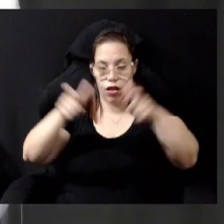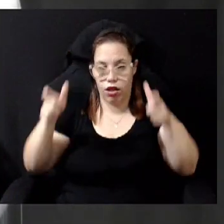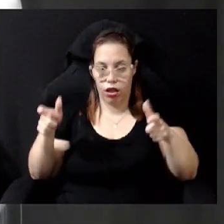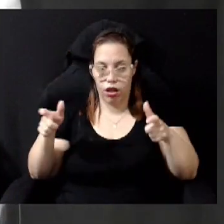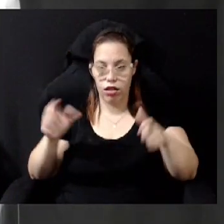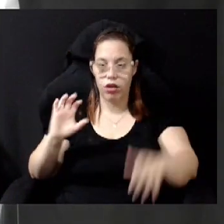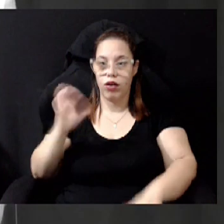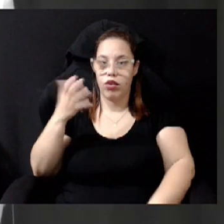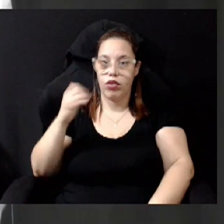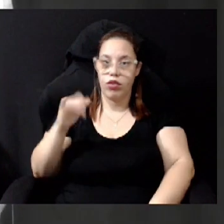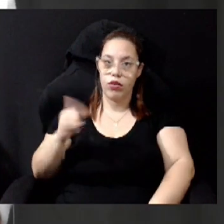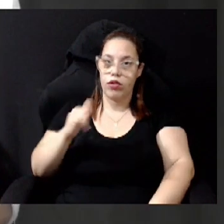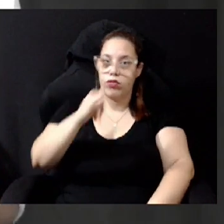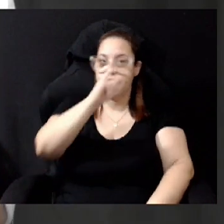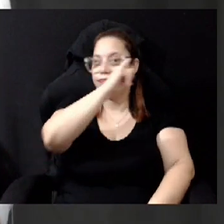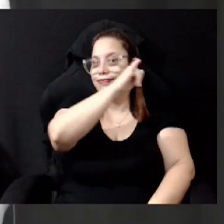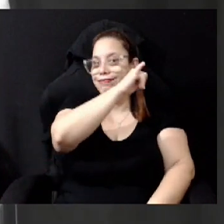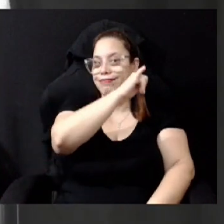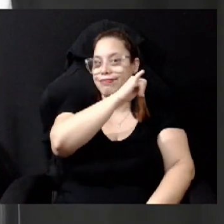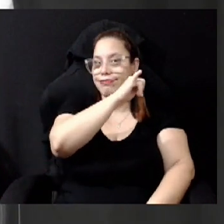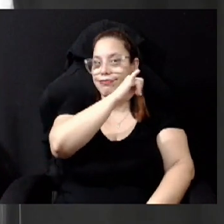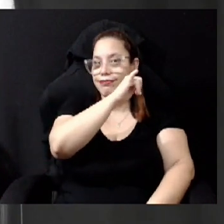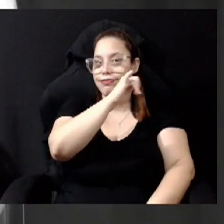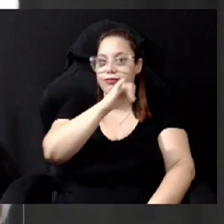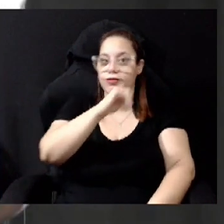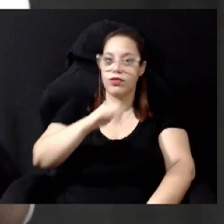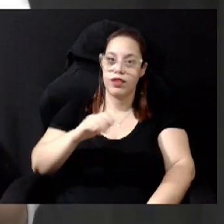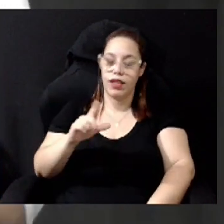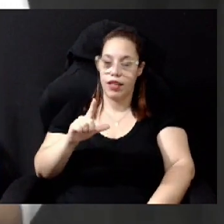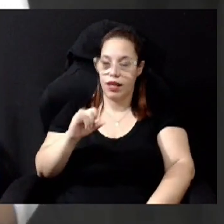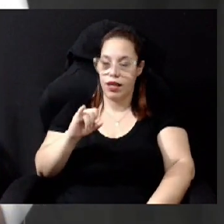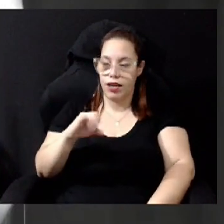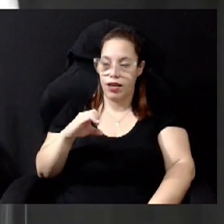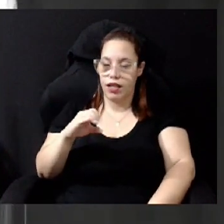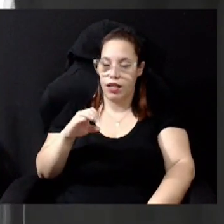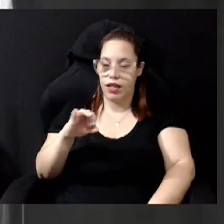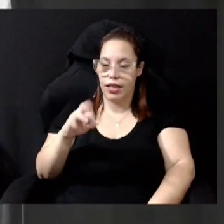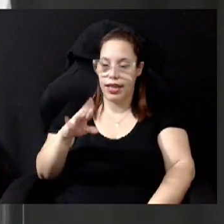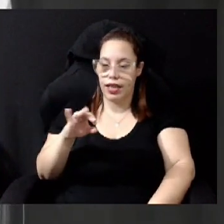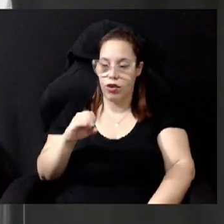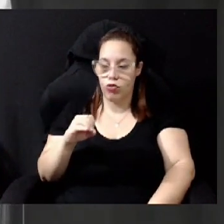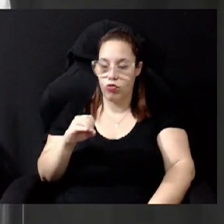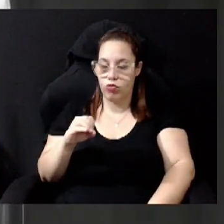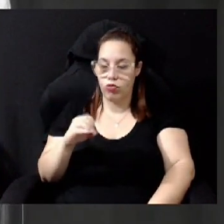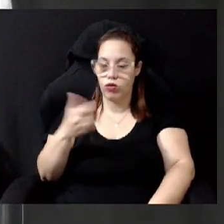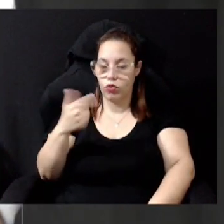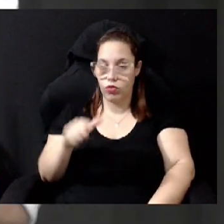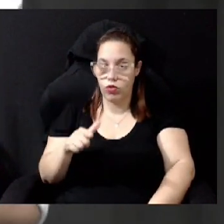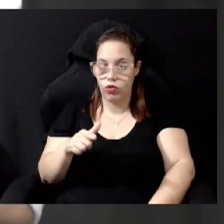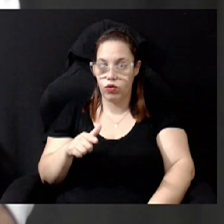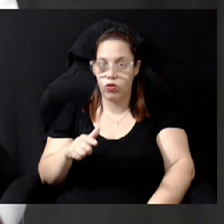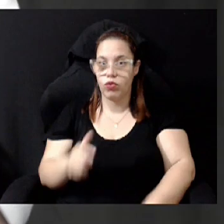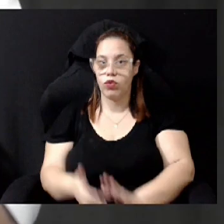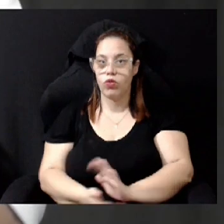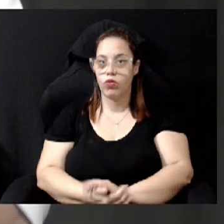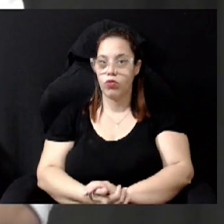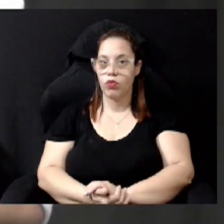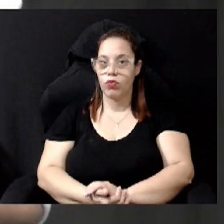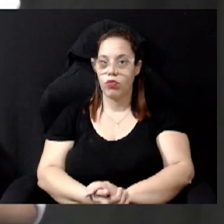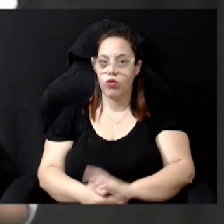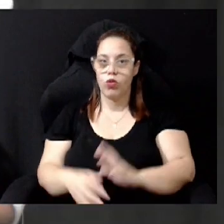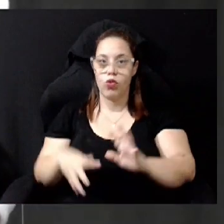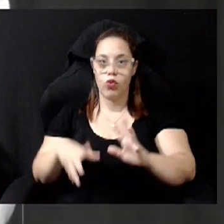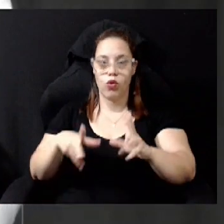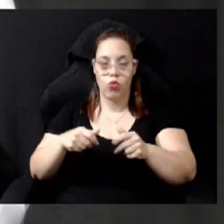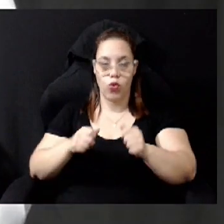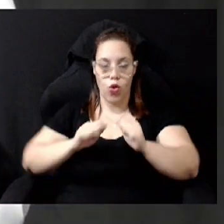acabou sendo relicitado, ou melhor, licitado pela primeira vez, será relicitado agora de novo, e toda aquela explosão, né, todo